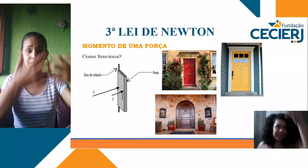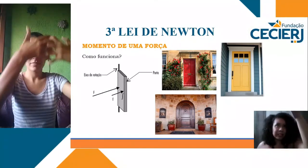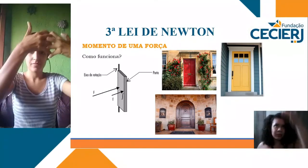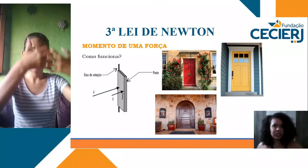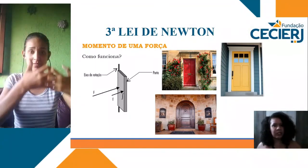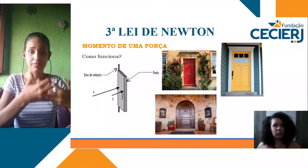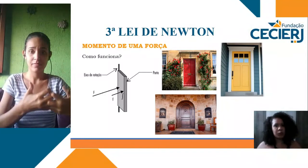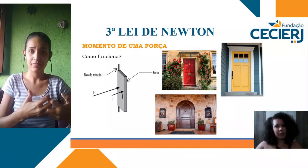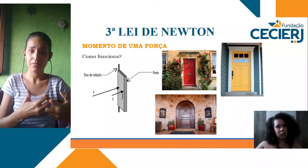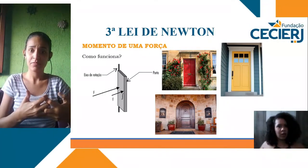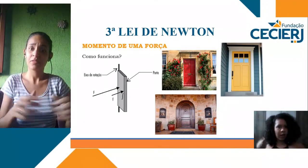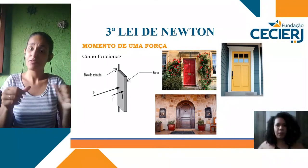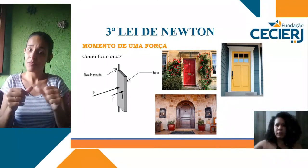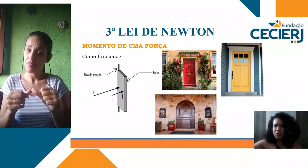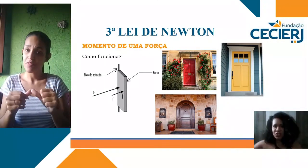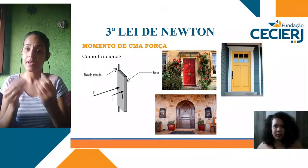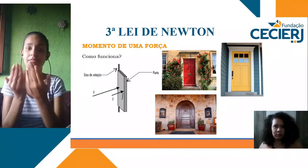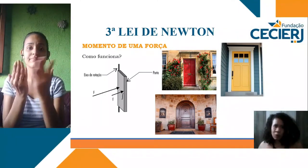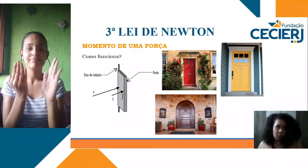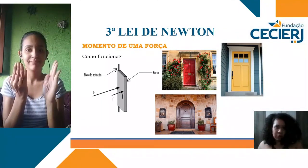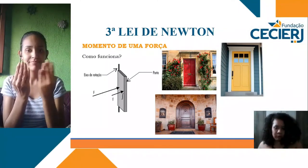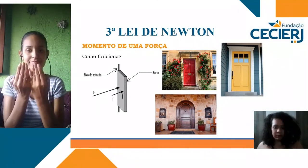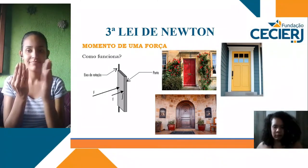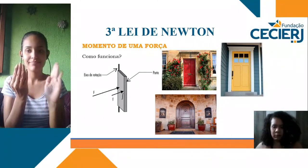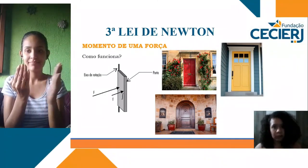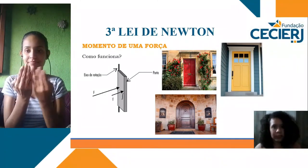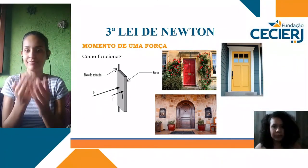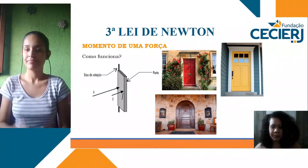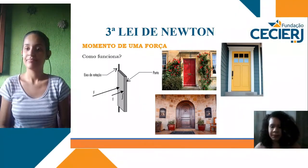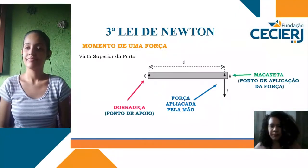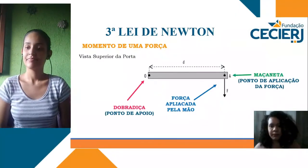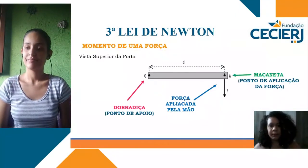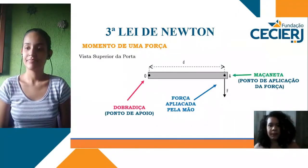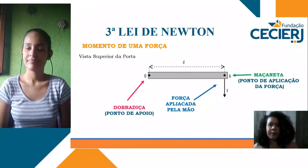Através exatamente dessa linha dos pinos, a porta gira ou não, tá?